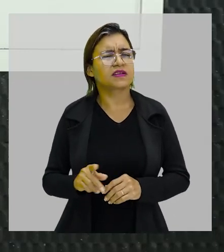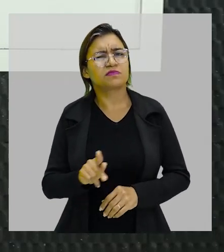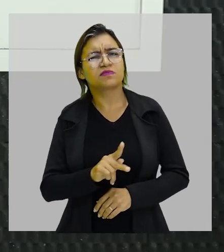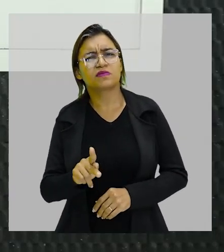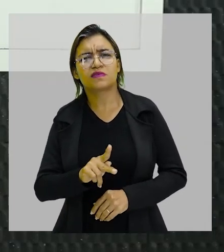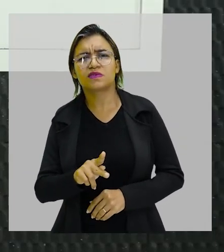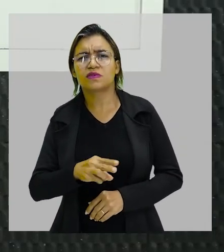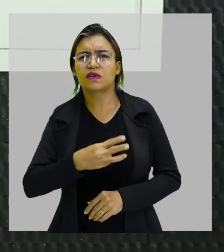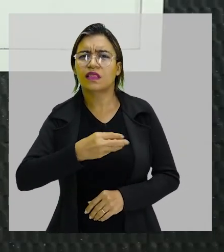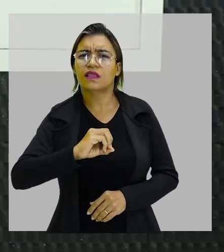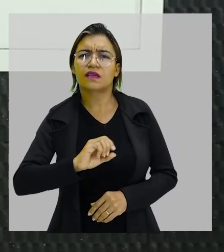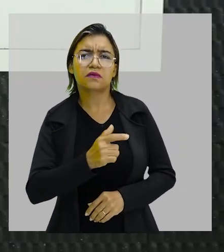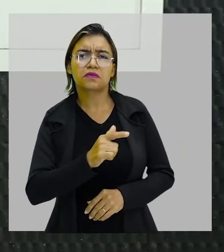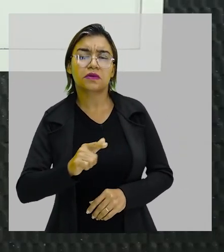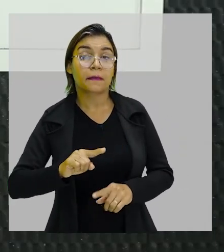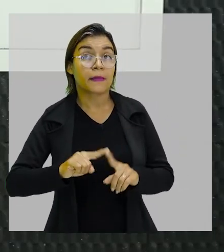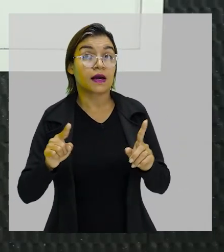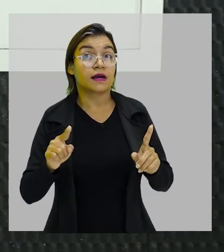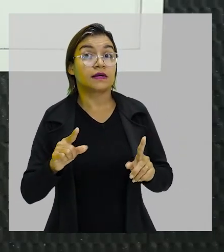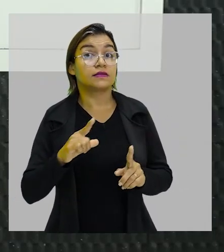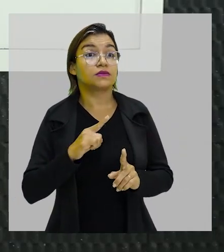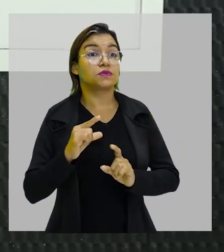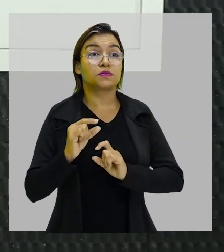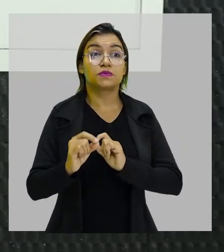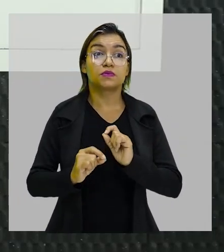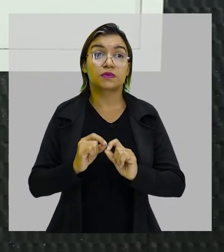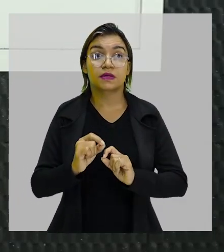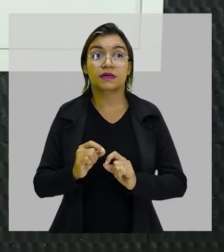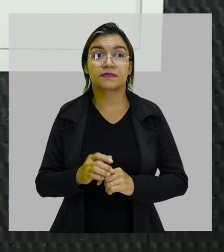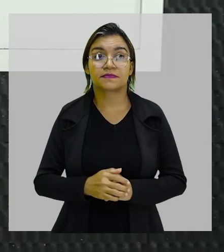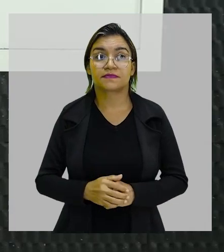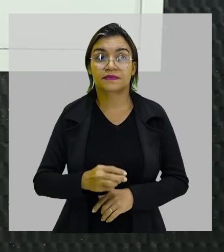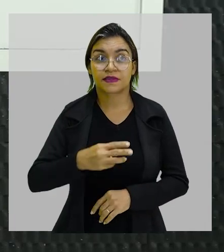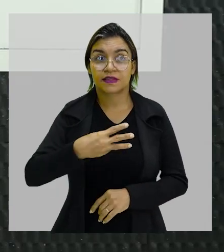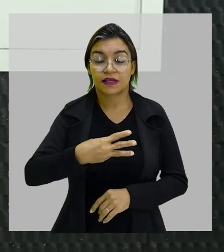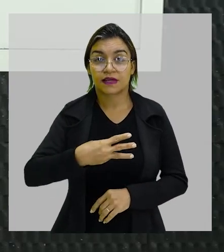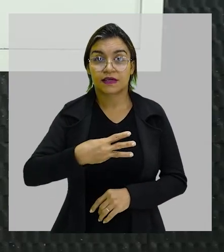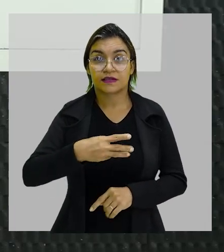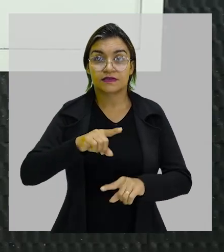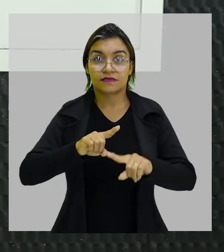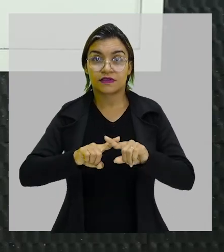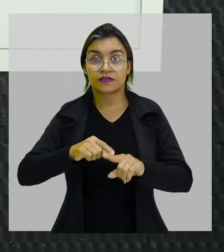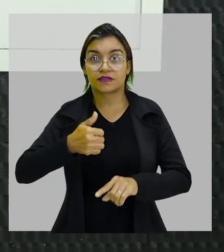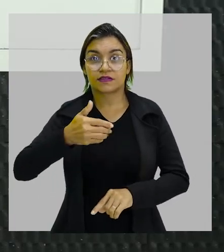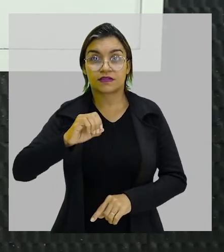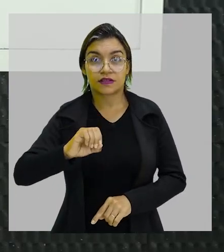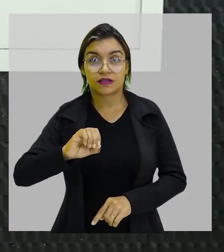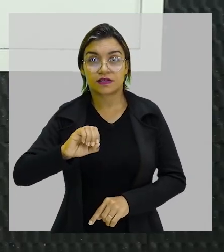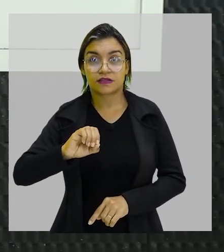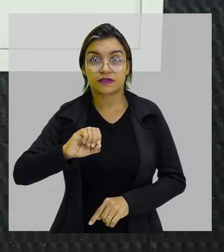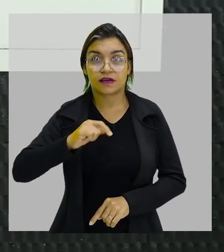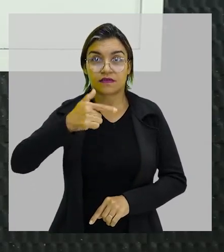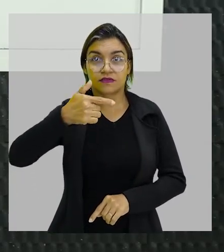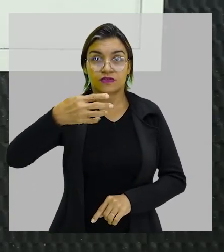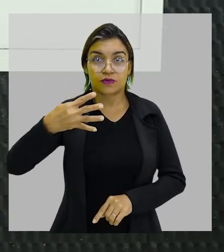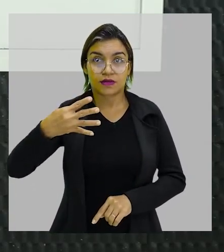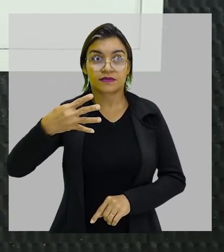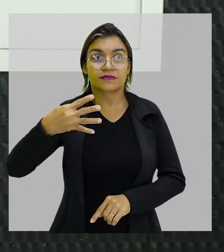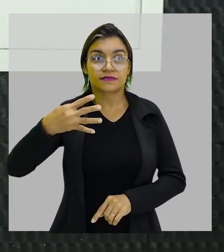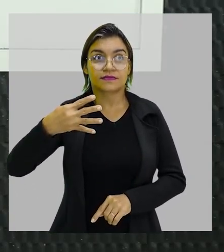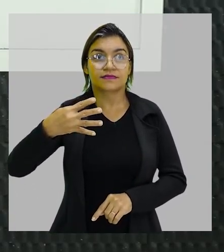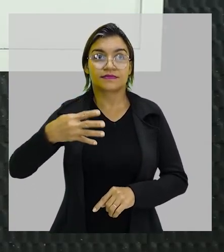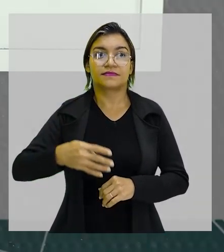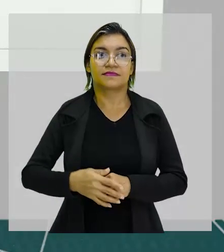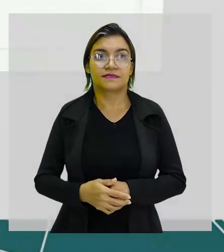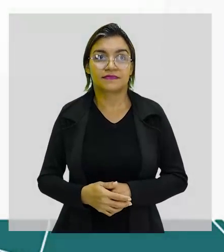Aí vai dizer, professor, 30 não tem, mas tem 3 vezes 10 a 24, né? Porque aqui é 3 vezes